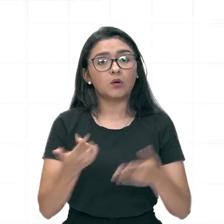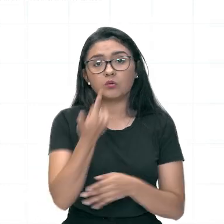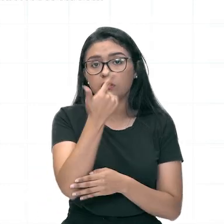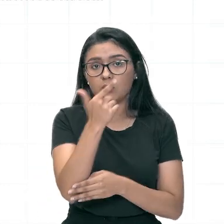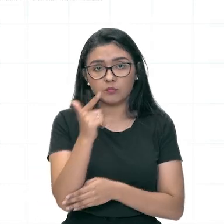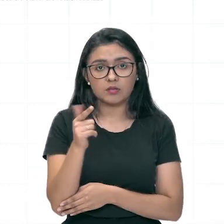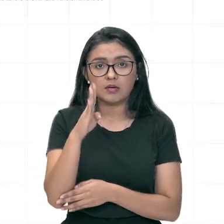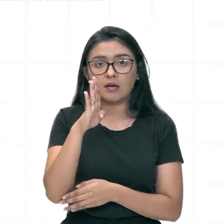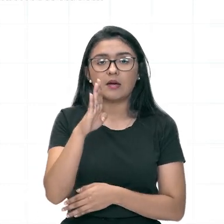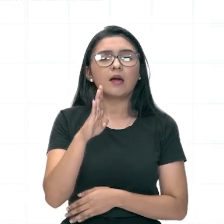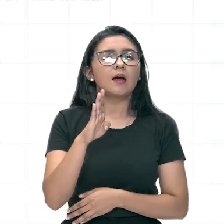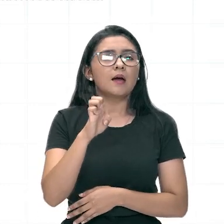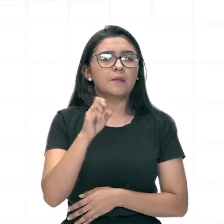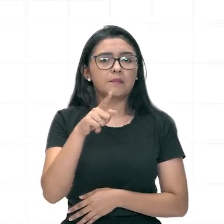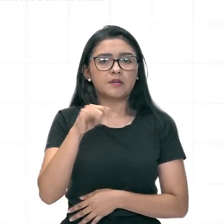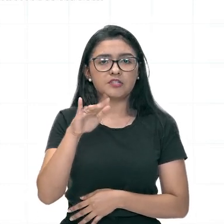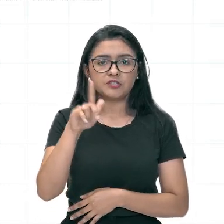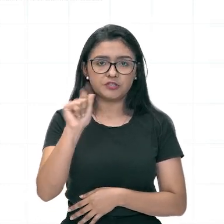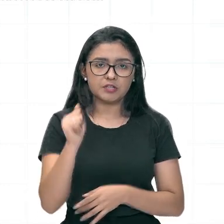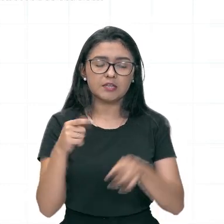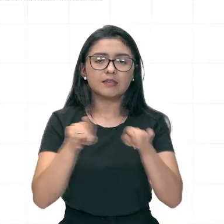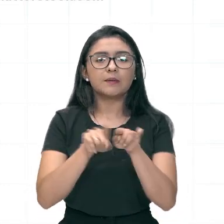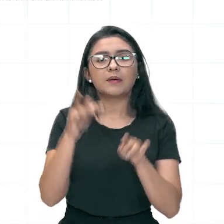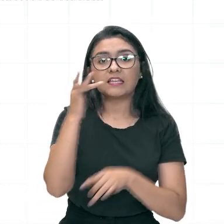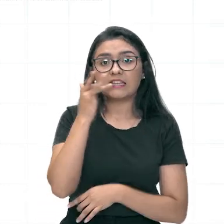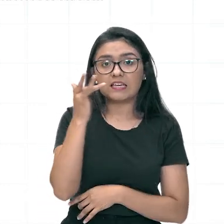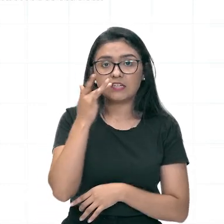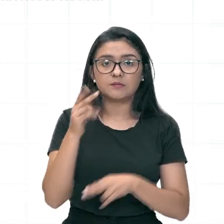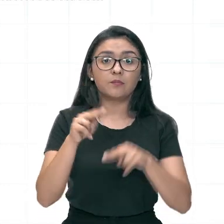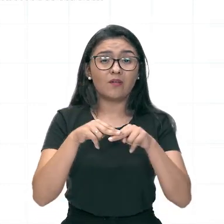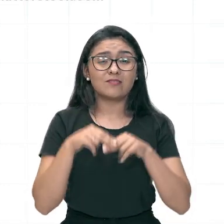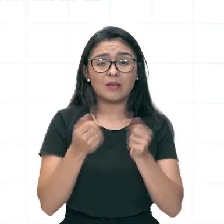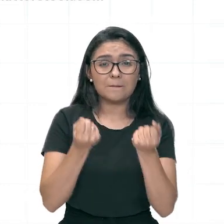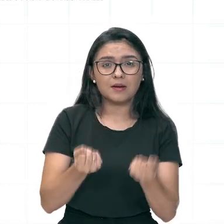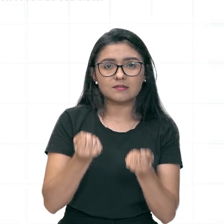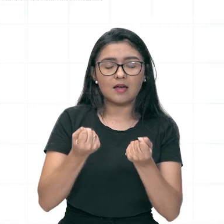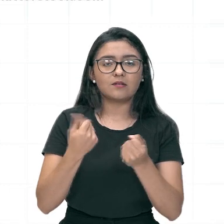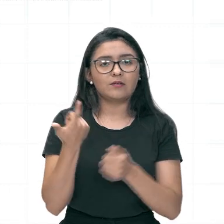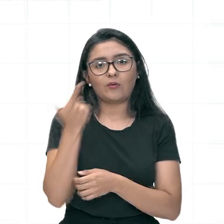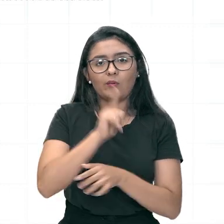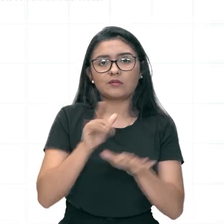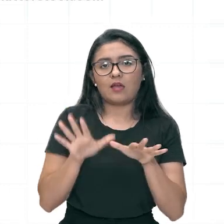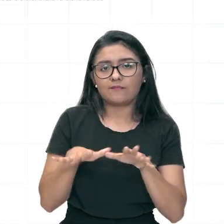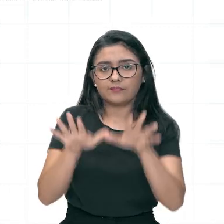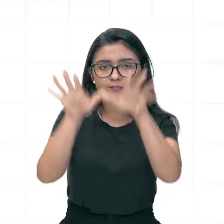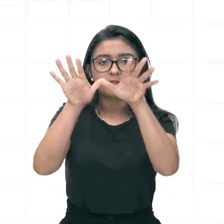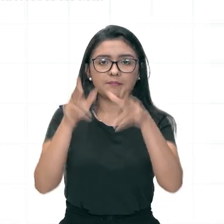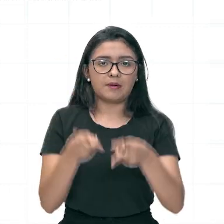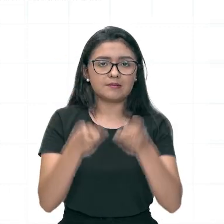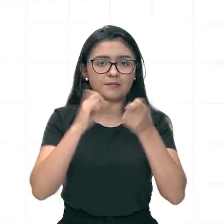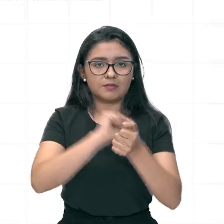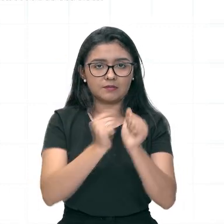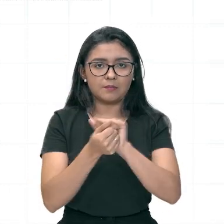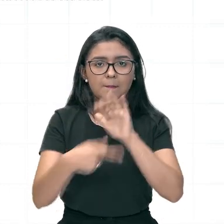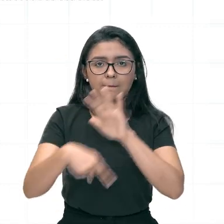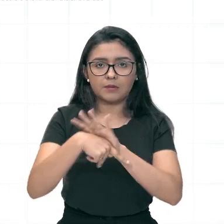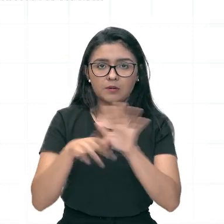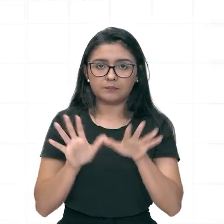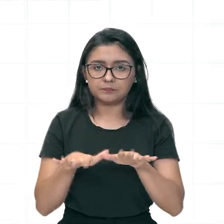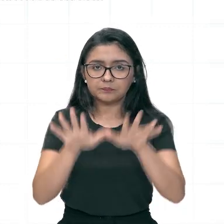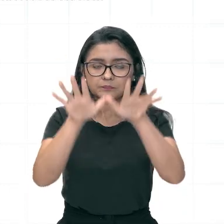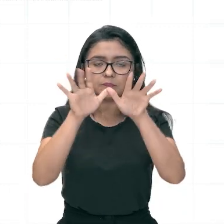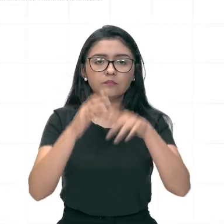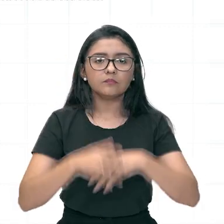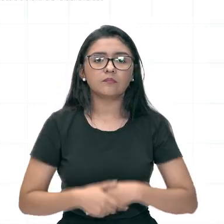vão ter a bexiga urinária e dentes. Se tivesse, esse animal seria um pouco mais pesado. Então, a gente observa ali essas adaptações. E